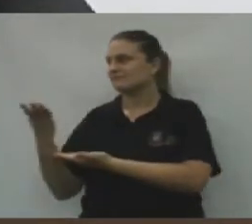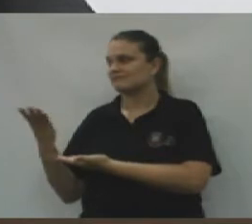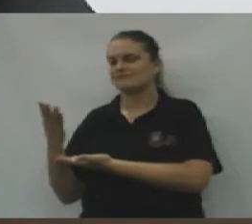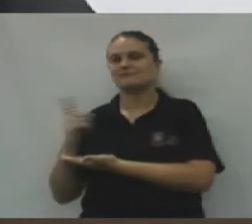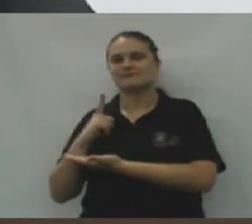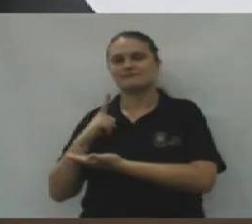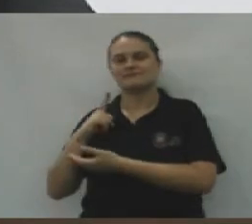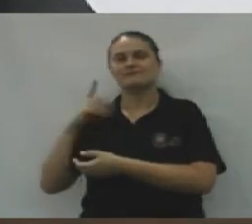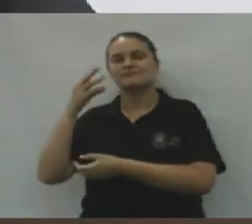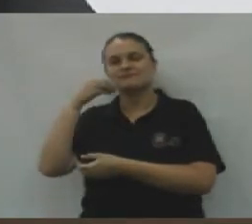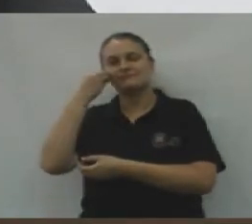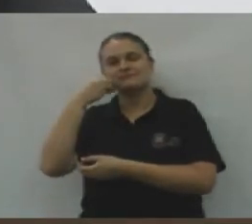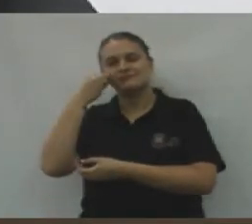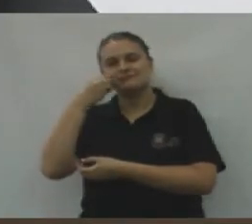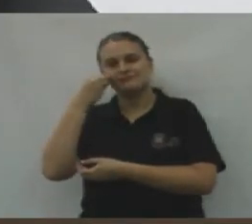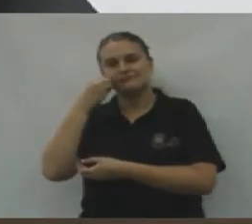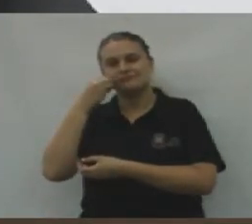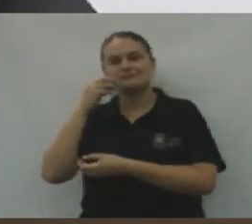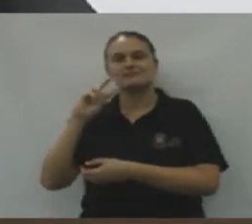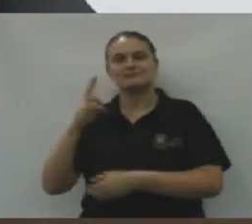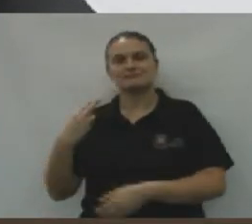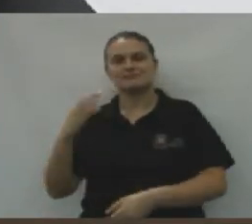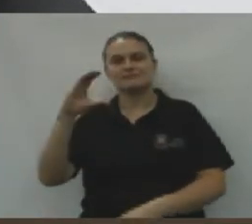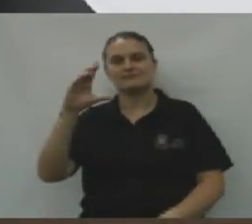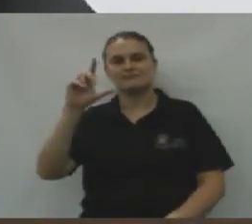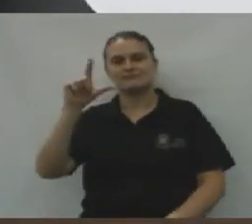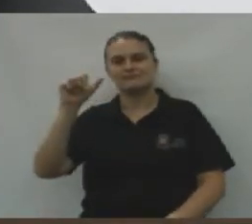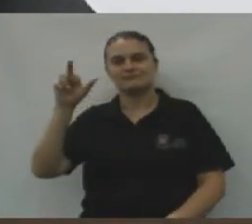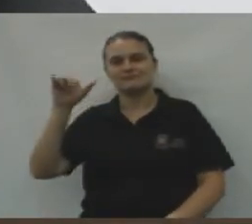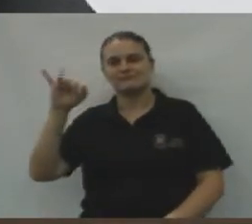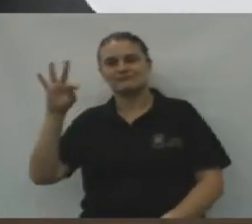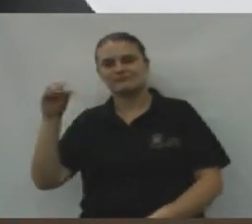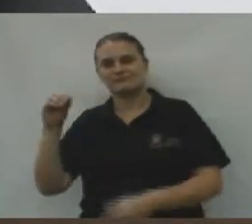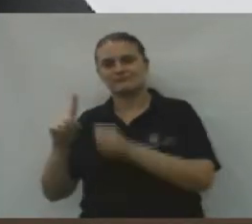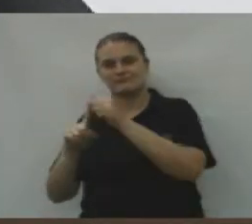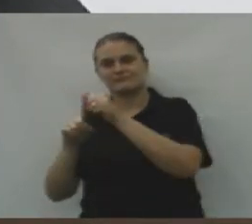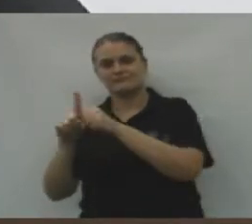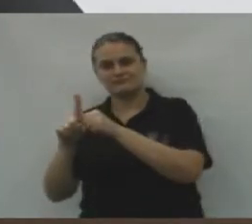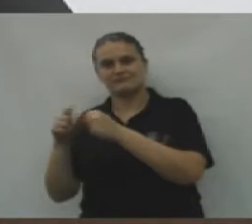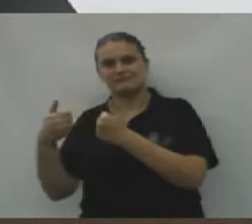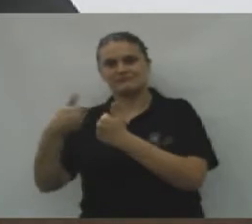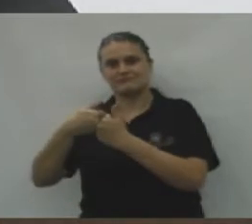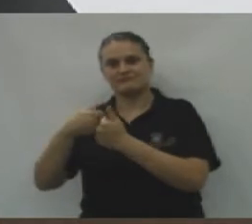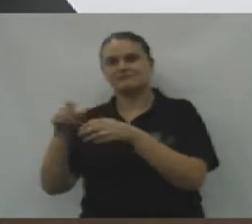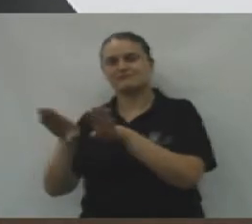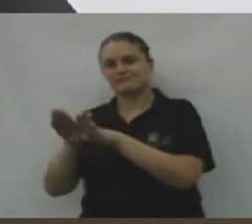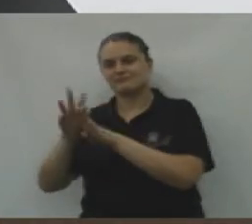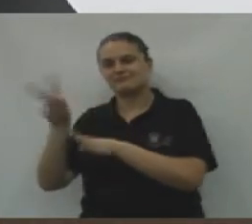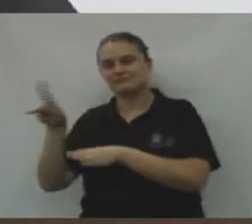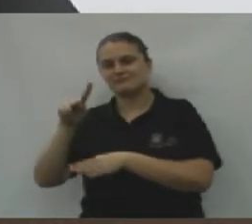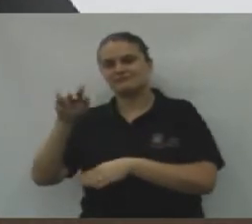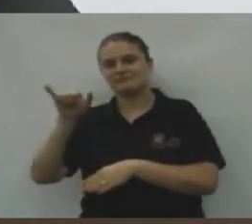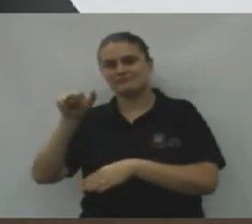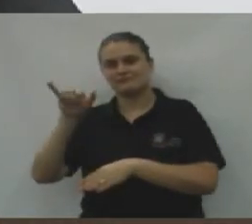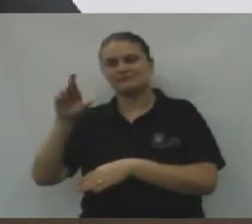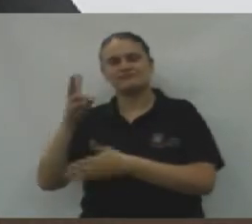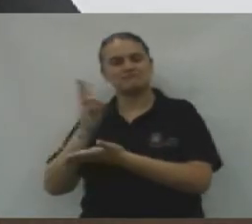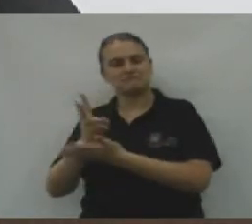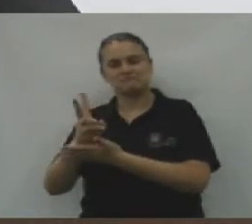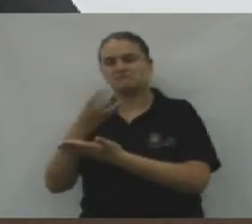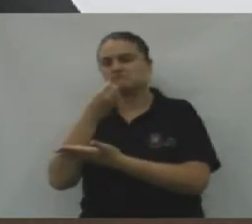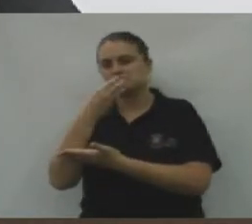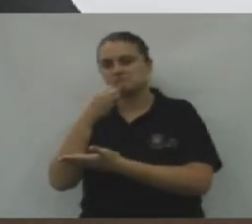maior tempo, né? Clarito, que veio agora ficar com a gente aí esse um mês, o professor Jair, aí, que não precisa nem falar, né?